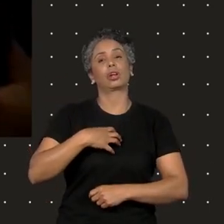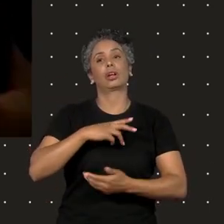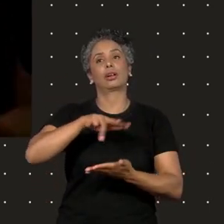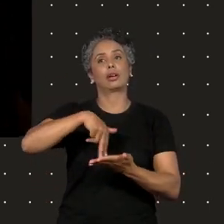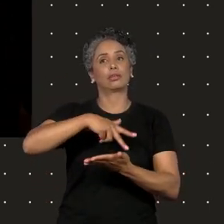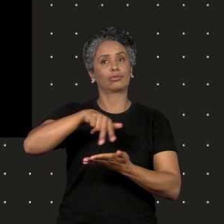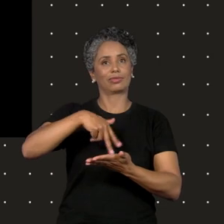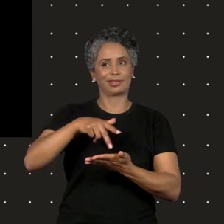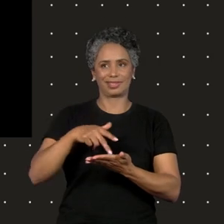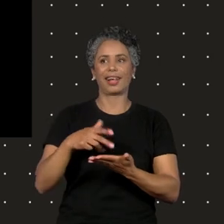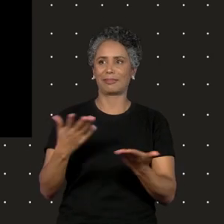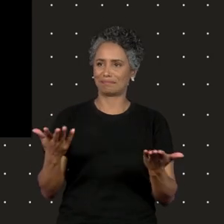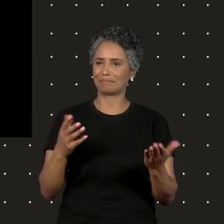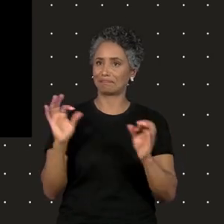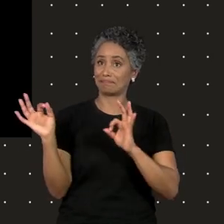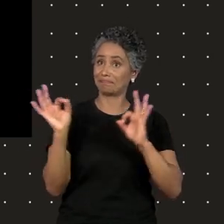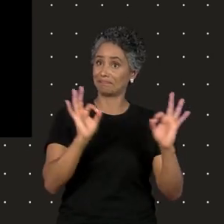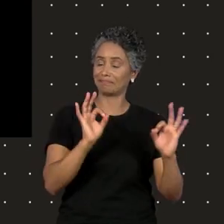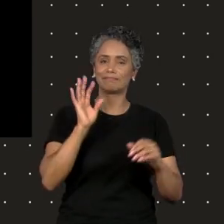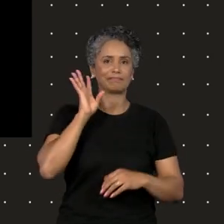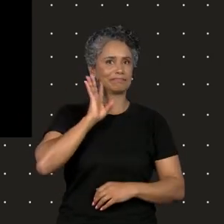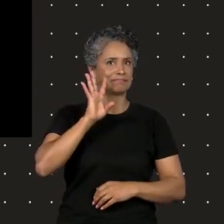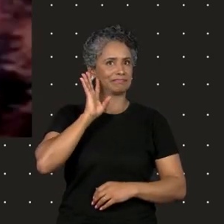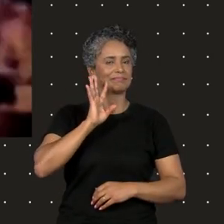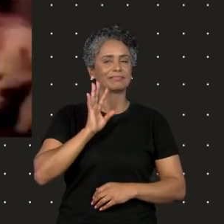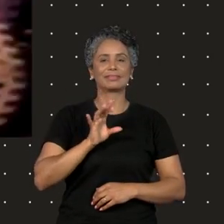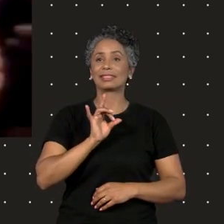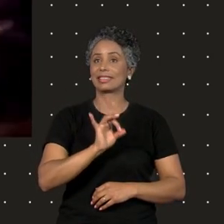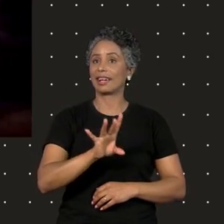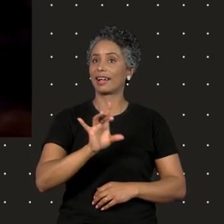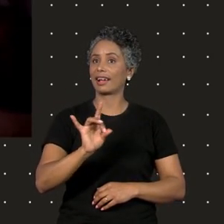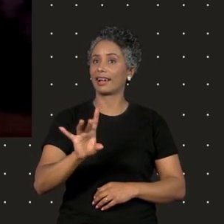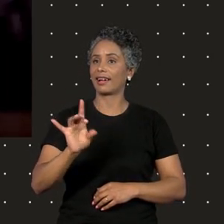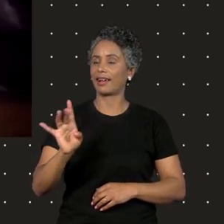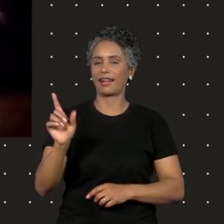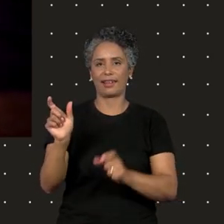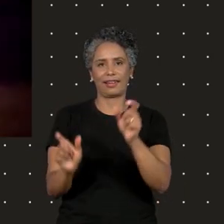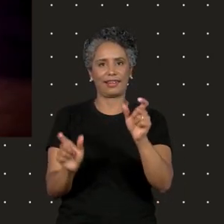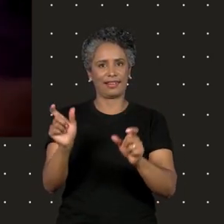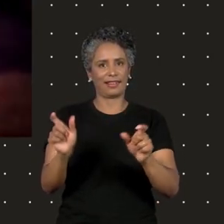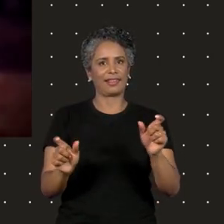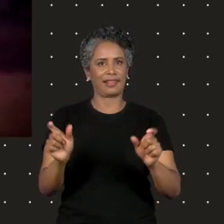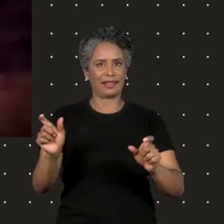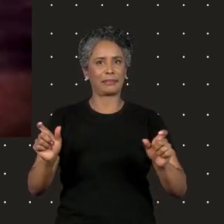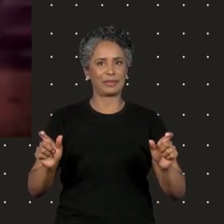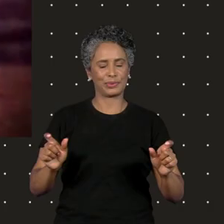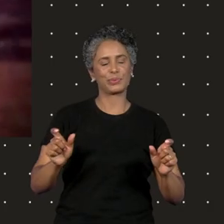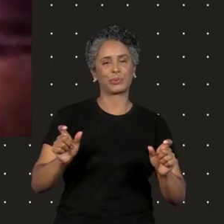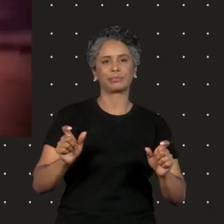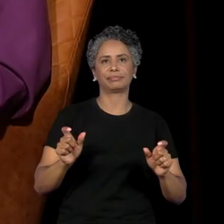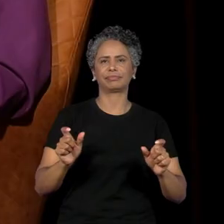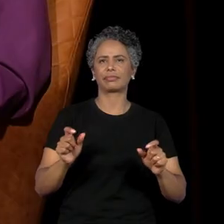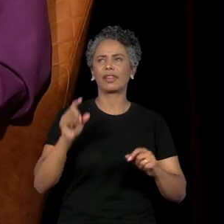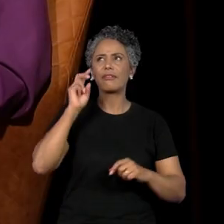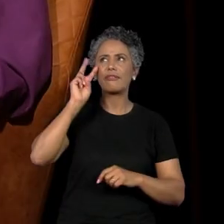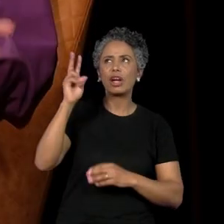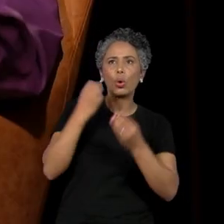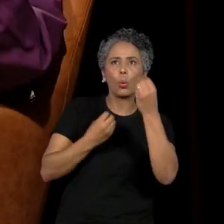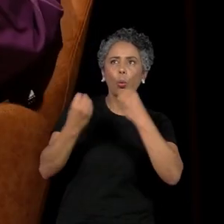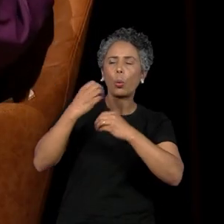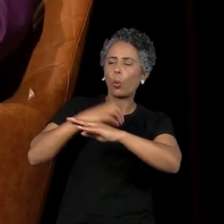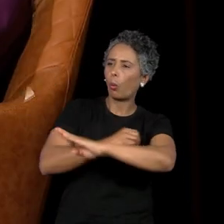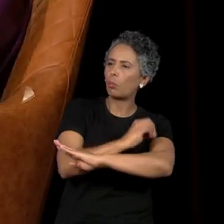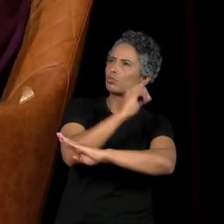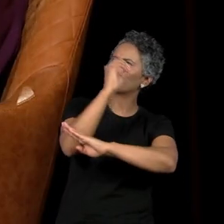Agnésio Gismondi fez, que é conforme a altura do sol, conforme a altura da lua. Aí chegamos. E aí